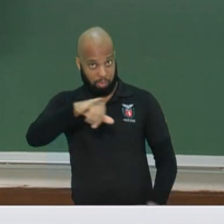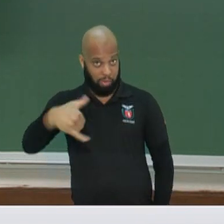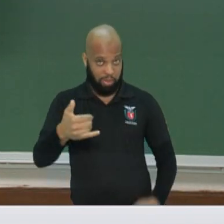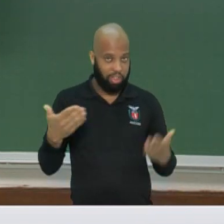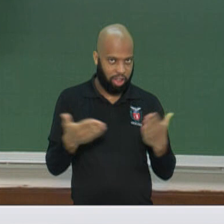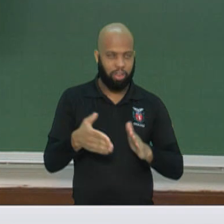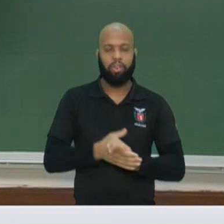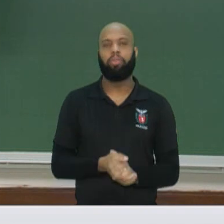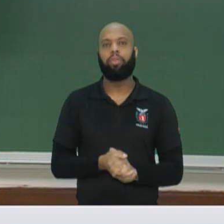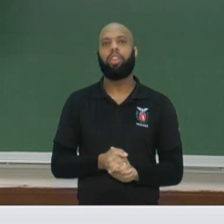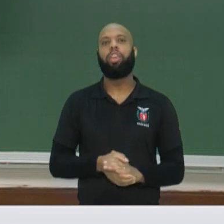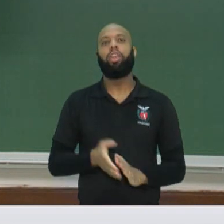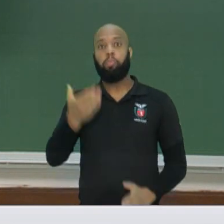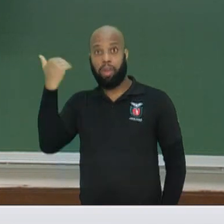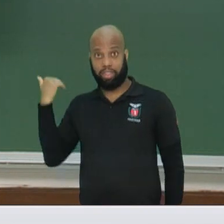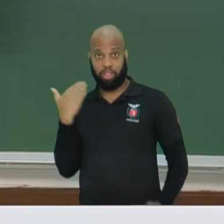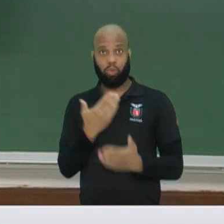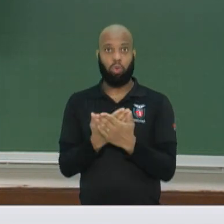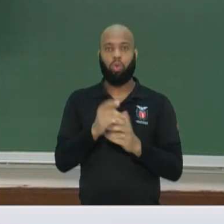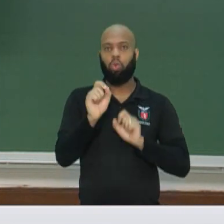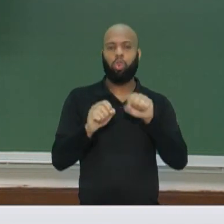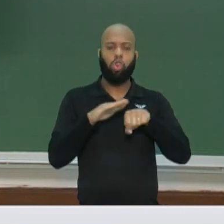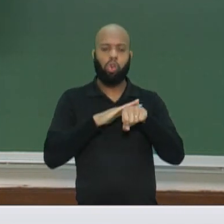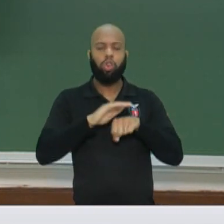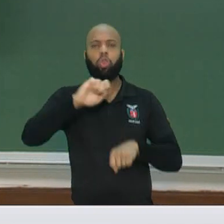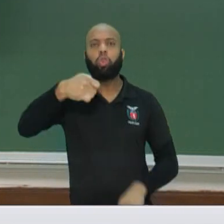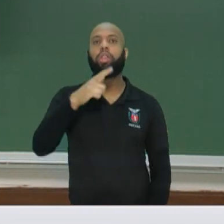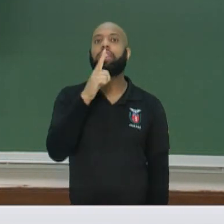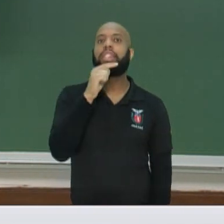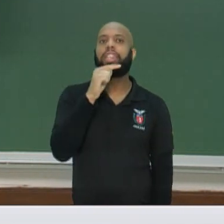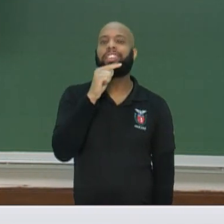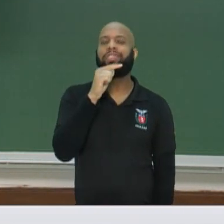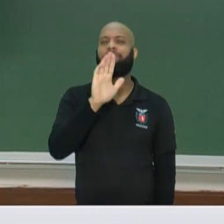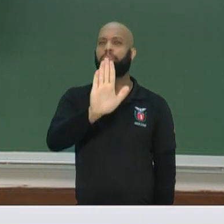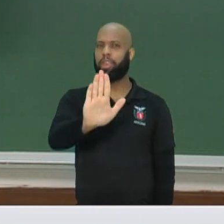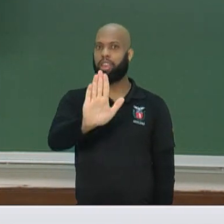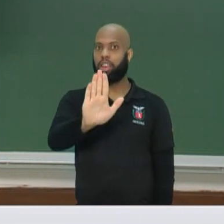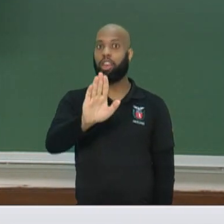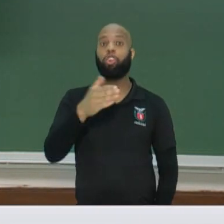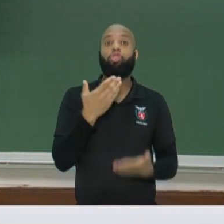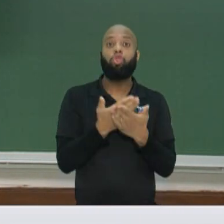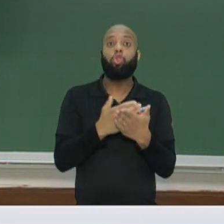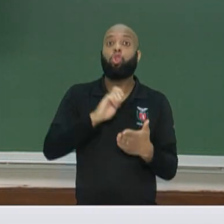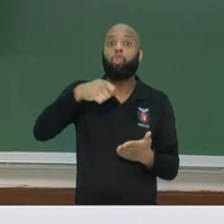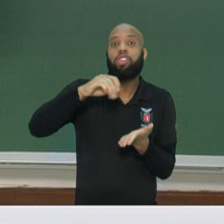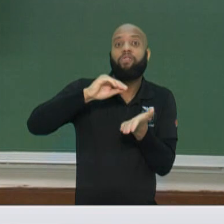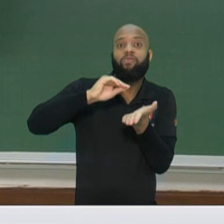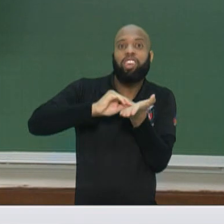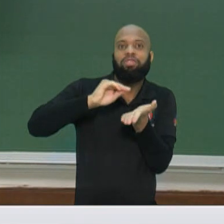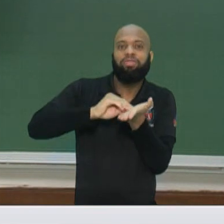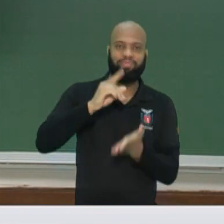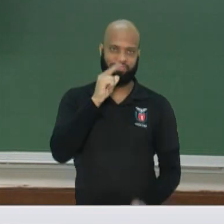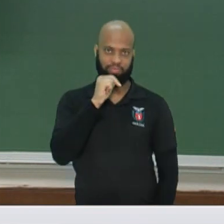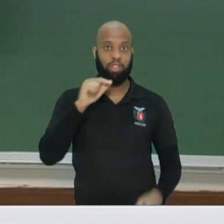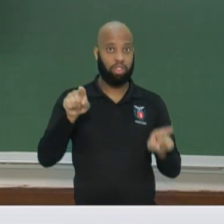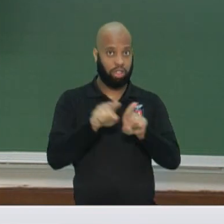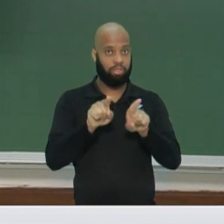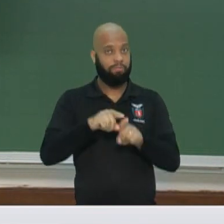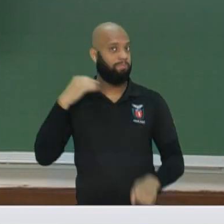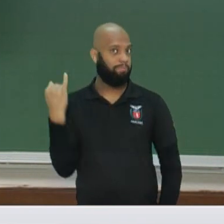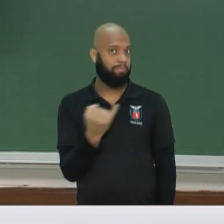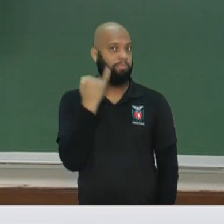Na última aula, nós conversamos sobre a água, ou melhor, a falta dela, e a importância que tem em a